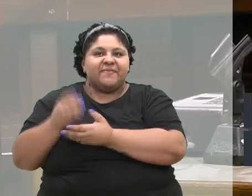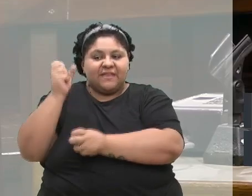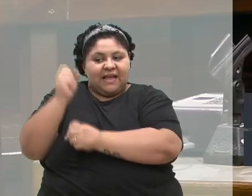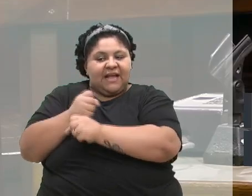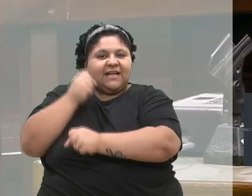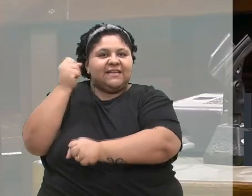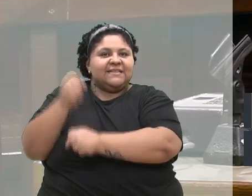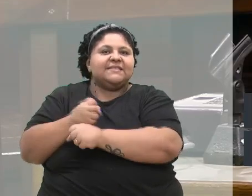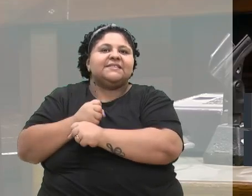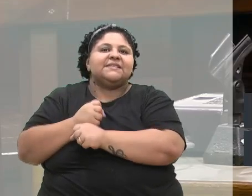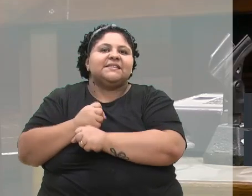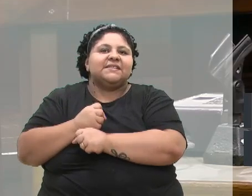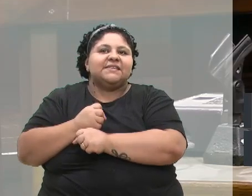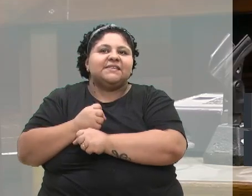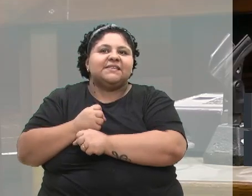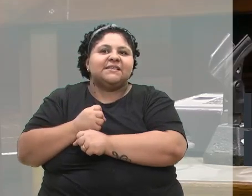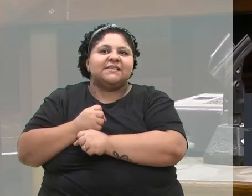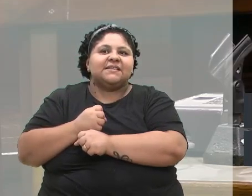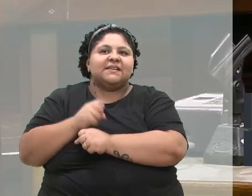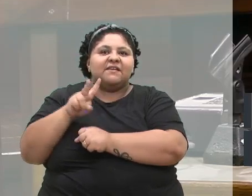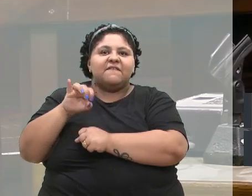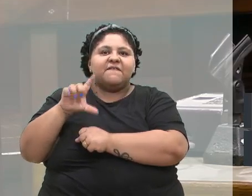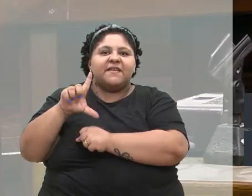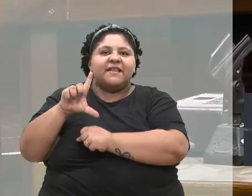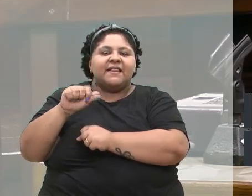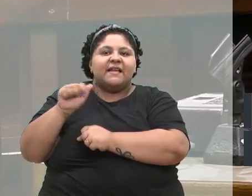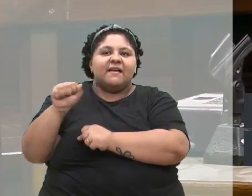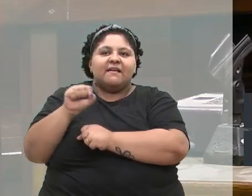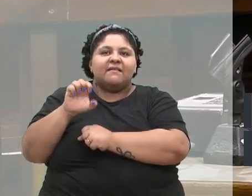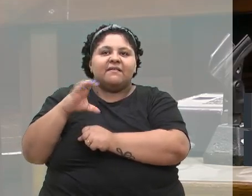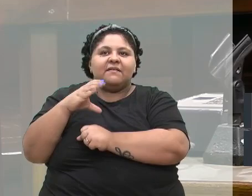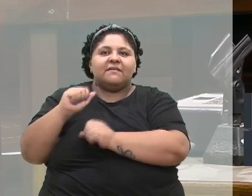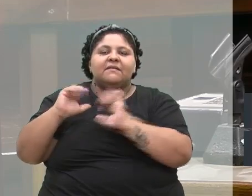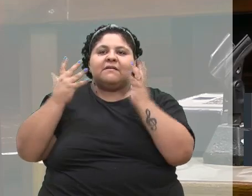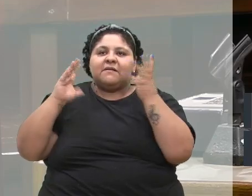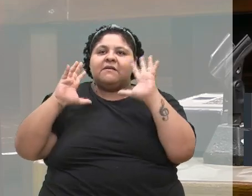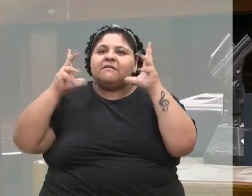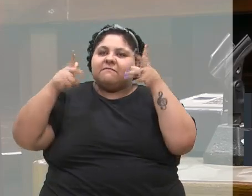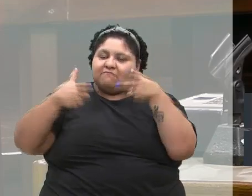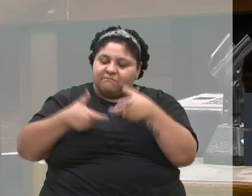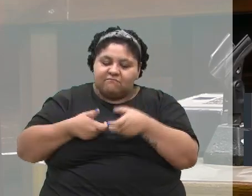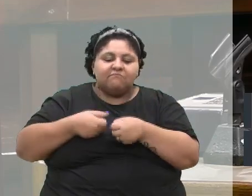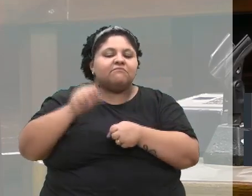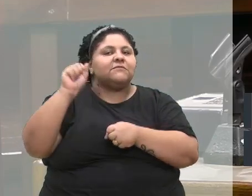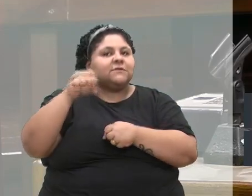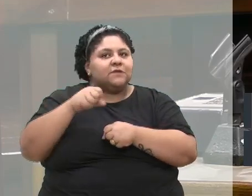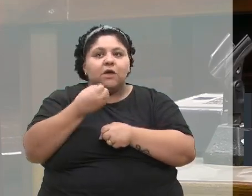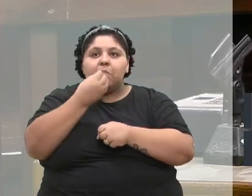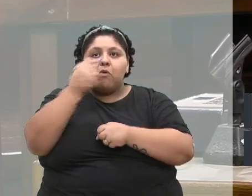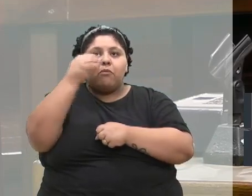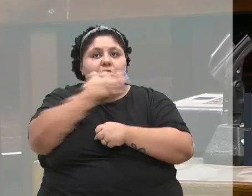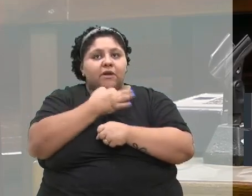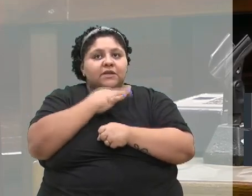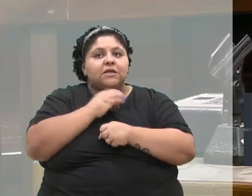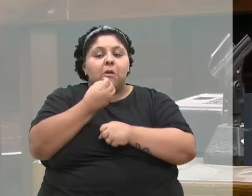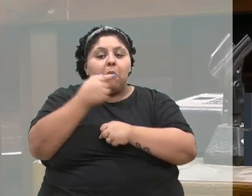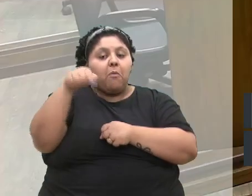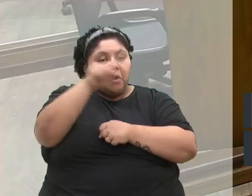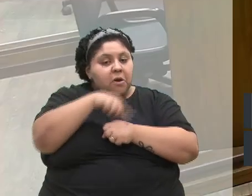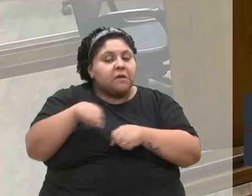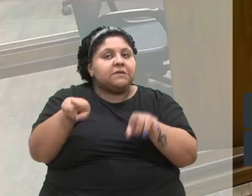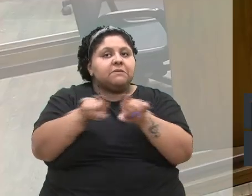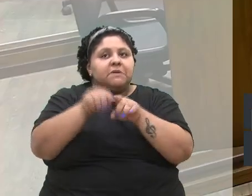aí em Vila Seca. Parabéns a todos e temos lá, sim, com certeza, porque é bom para Caxias, é bom para nós. Obrigado.